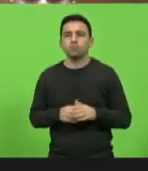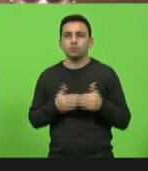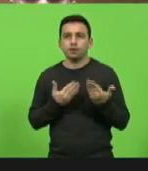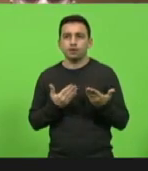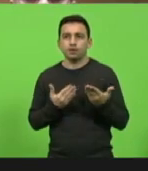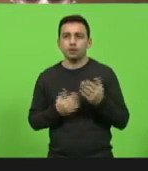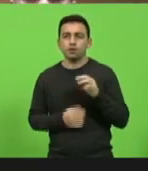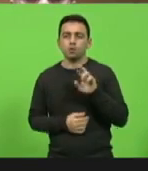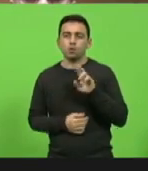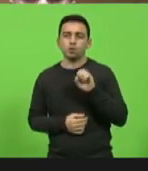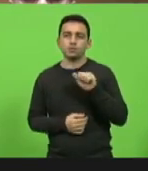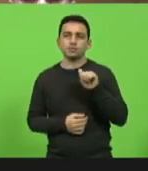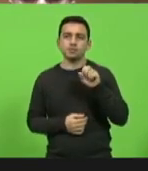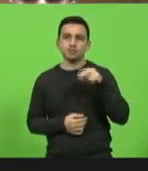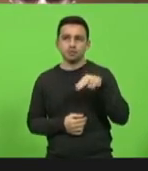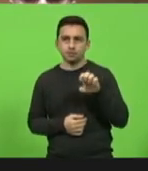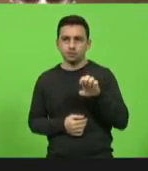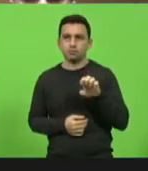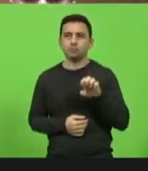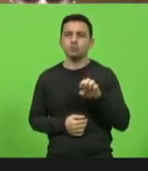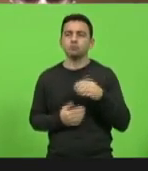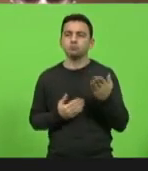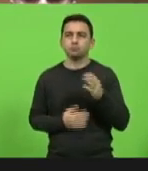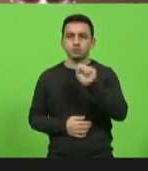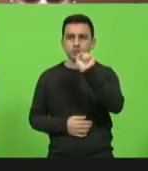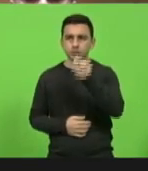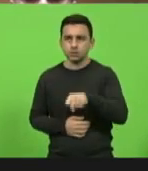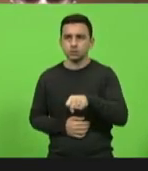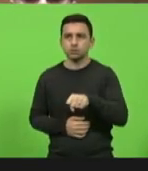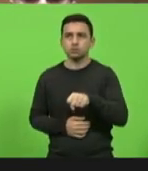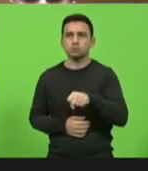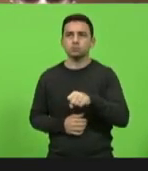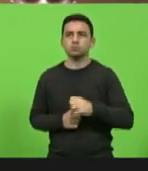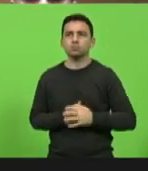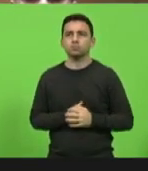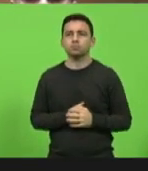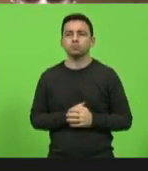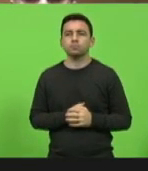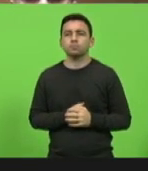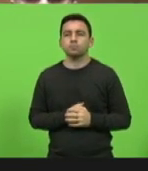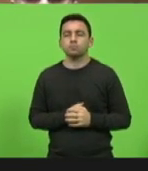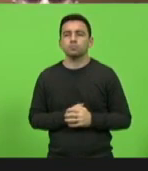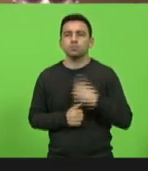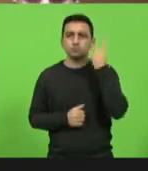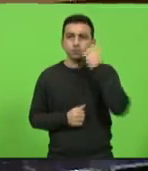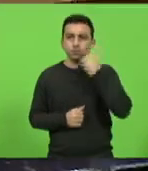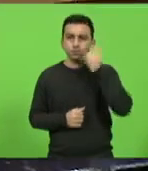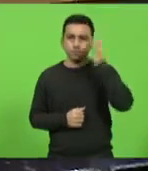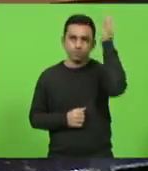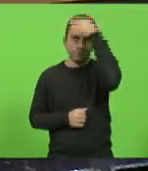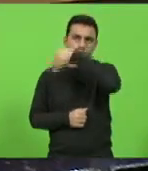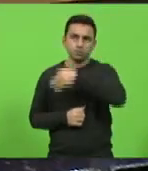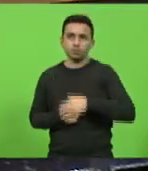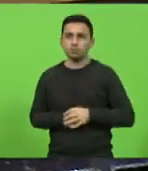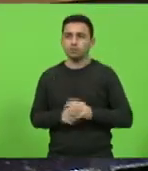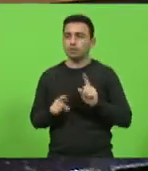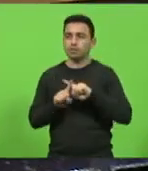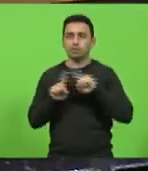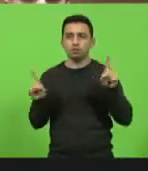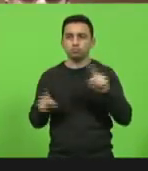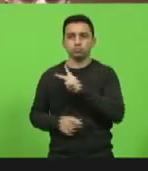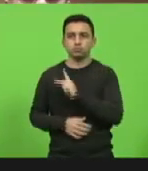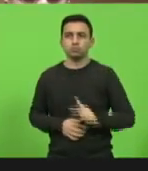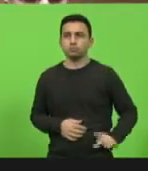Rosane Portella Wolff pin é como voto a deputado Fabiano da luz não senhor